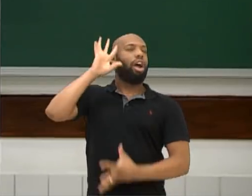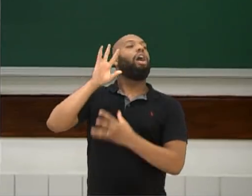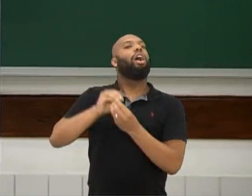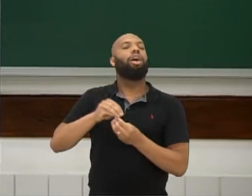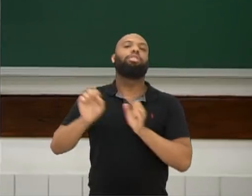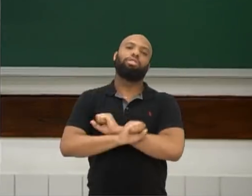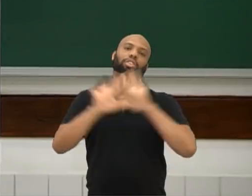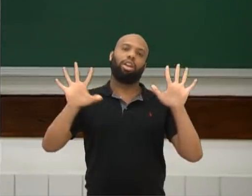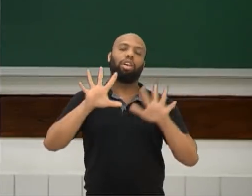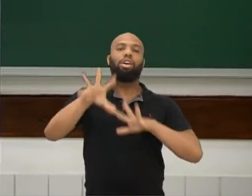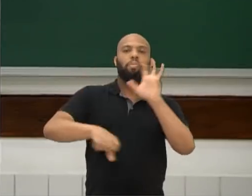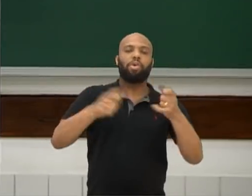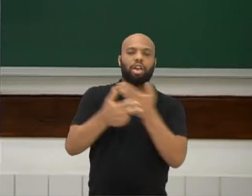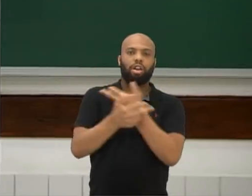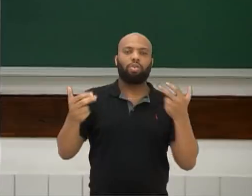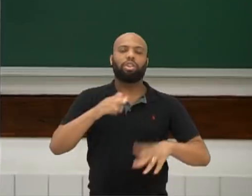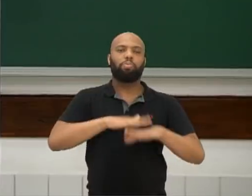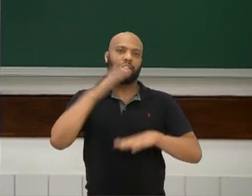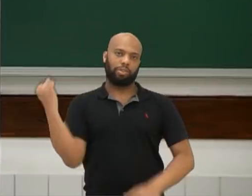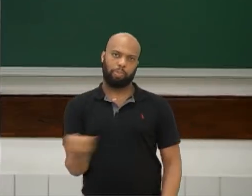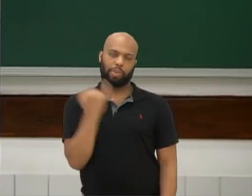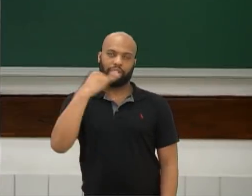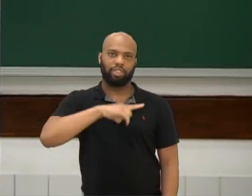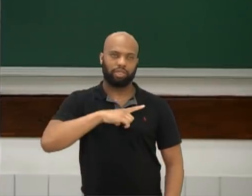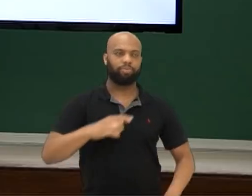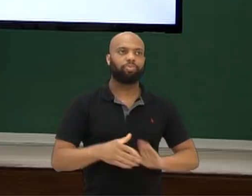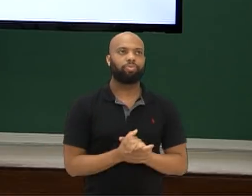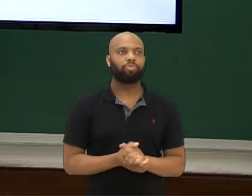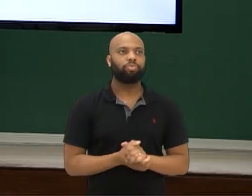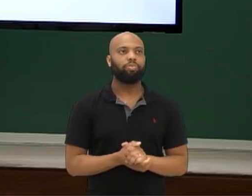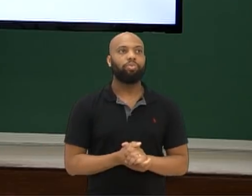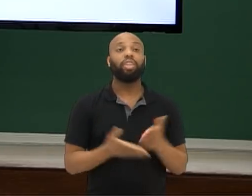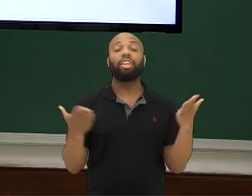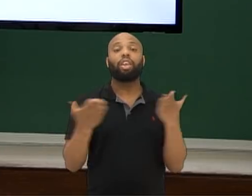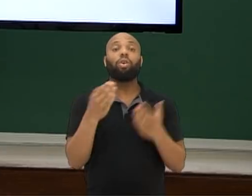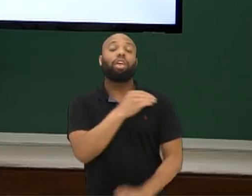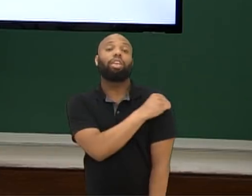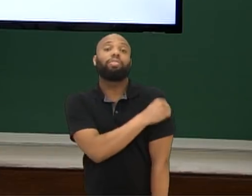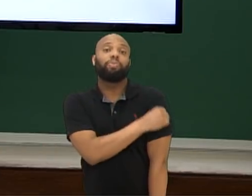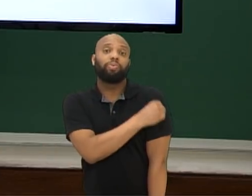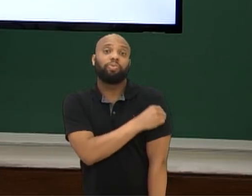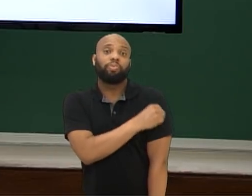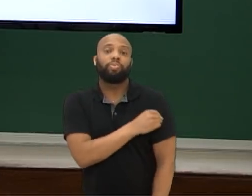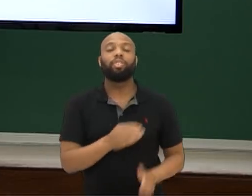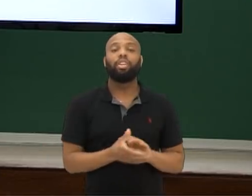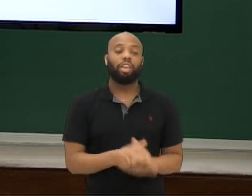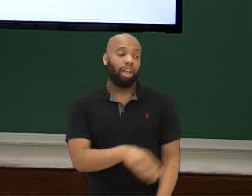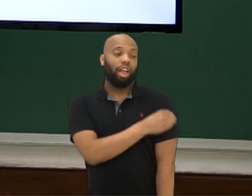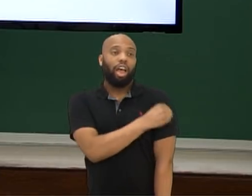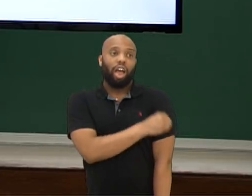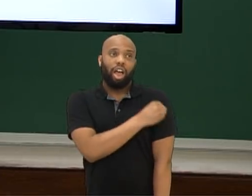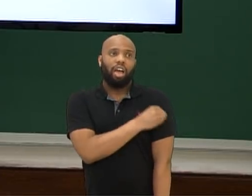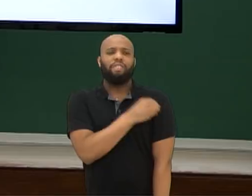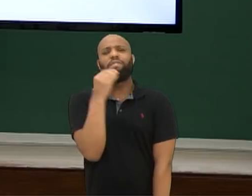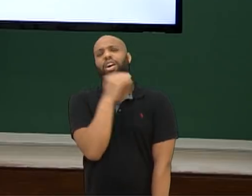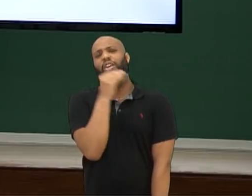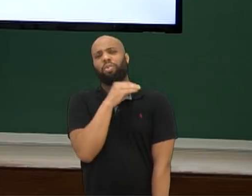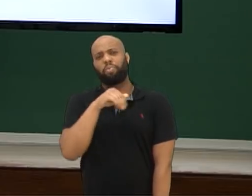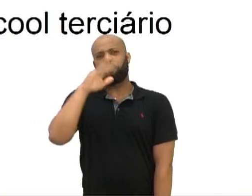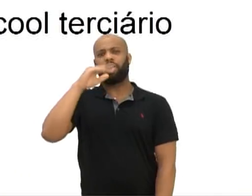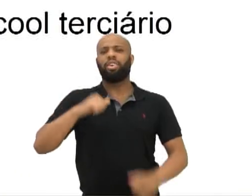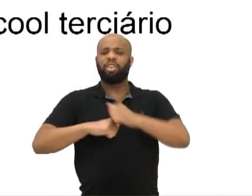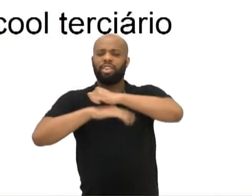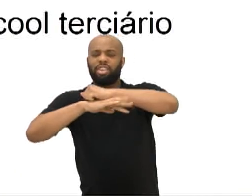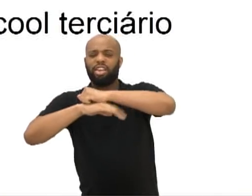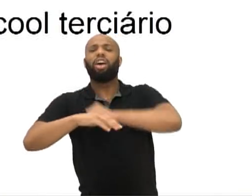Pegar os pontos principais dela, tá certo? Álcool, galera, álcool é ainda mais fraco, esse caráter ácido é